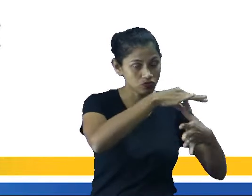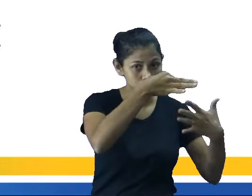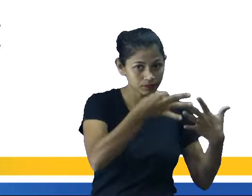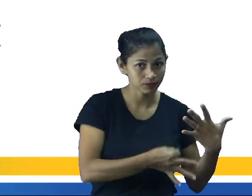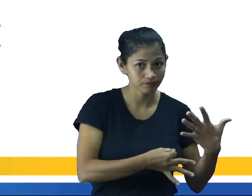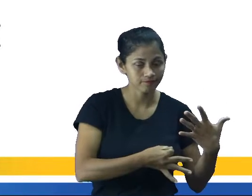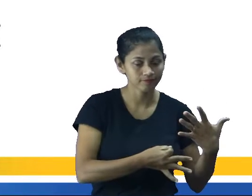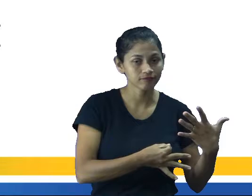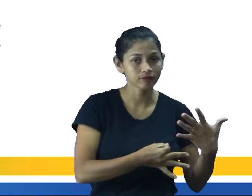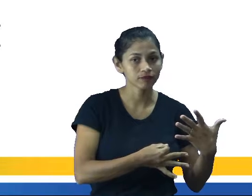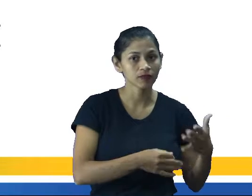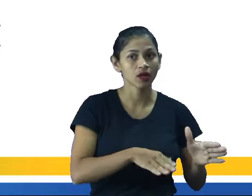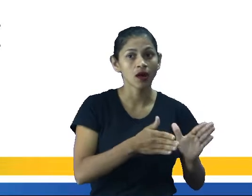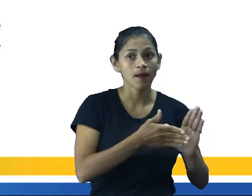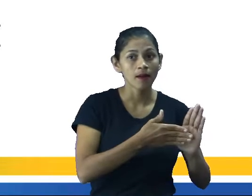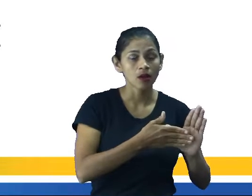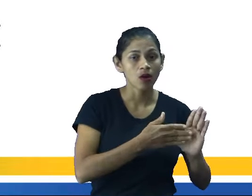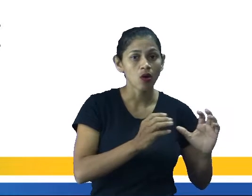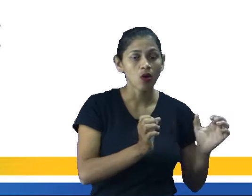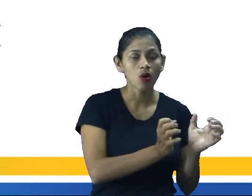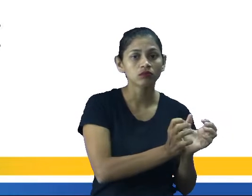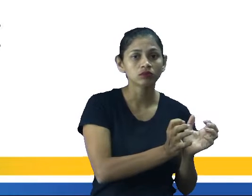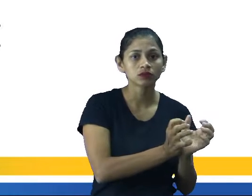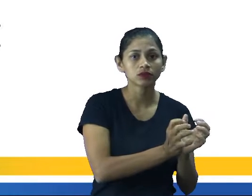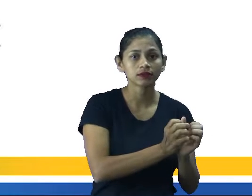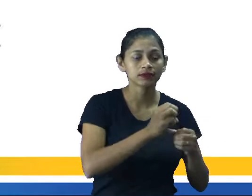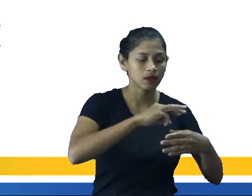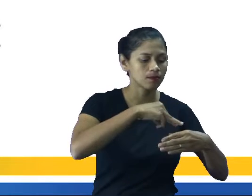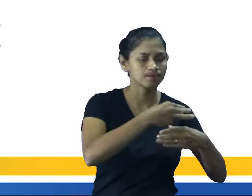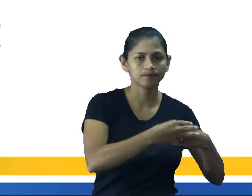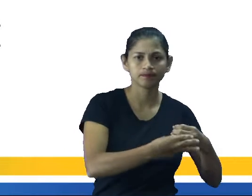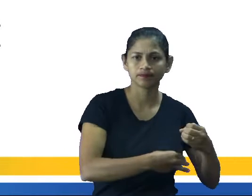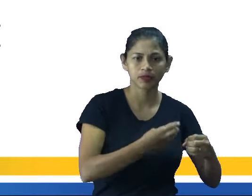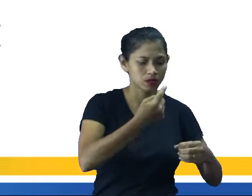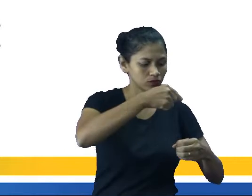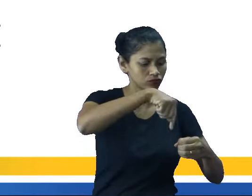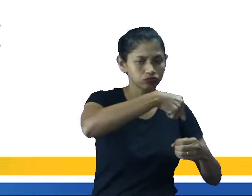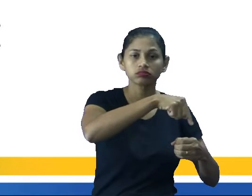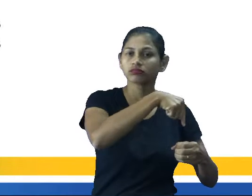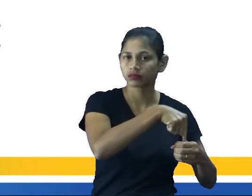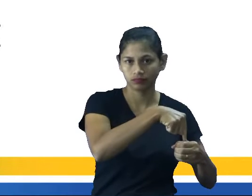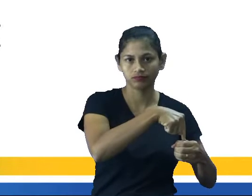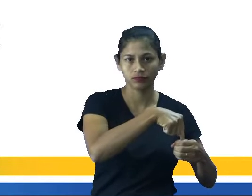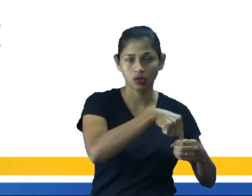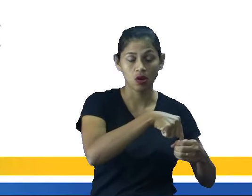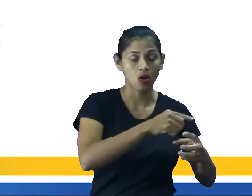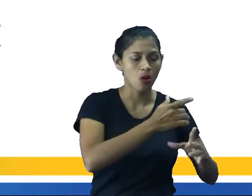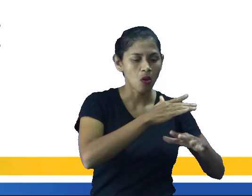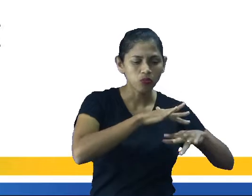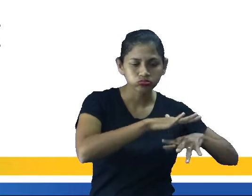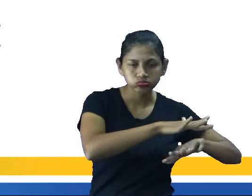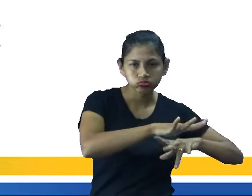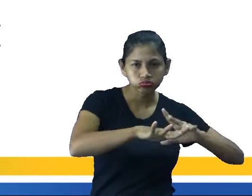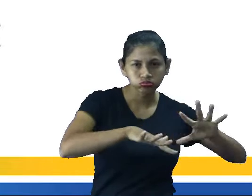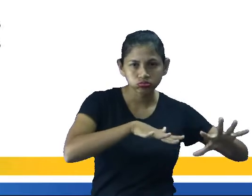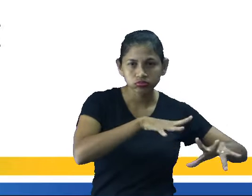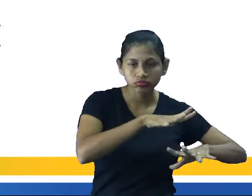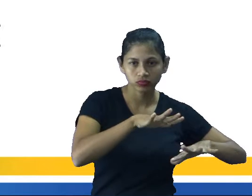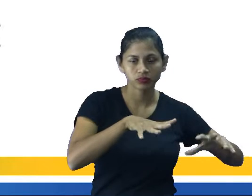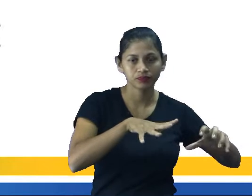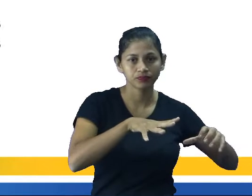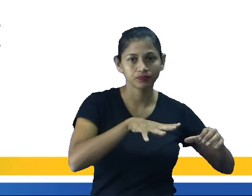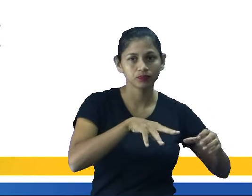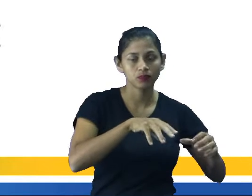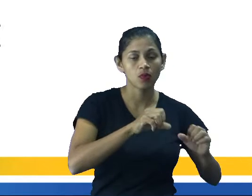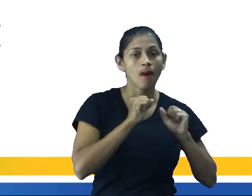material genético não está debilitado à membrana nuclear. Esse material fica disperso por todo o citoplasma da célula.